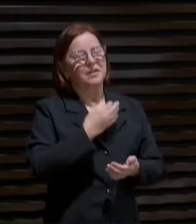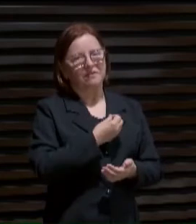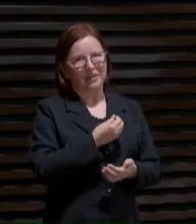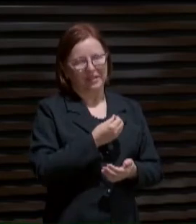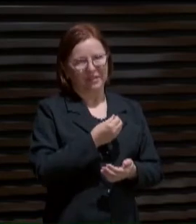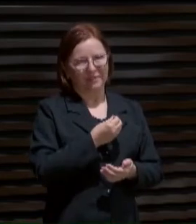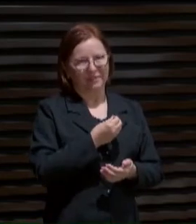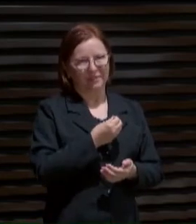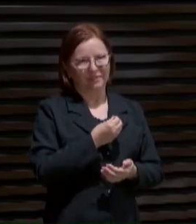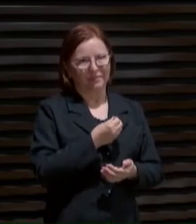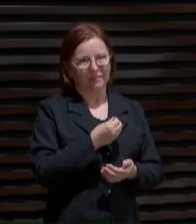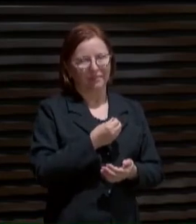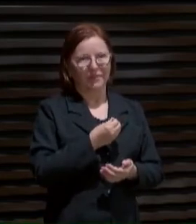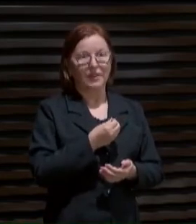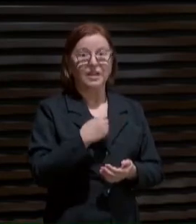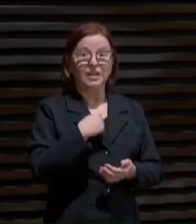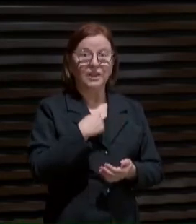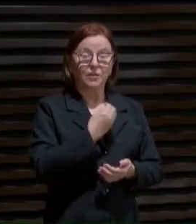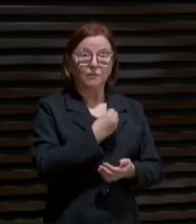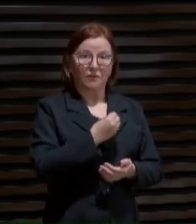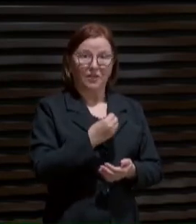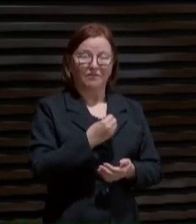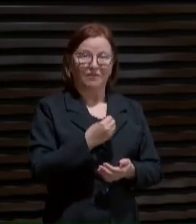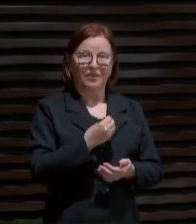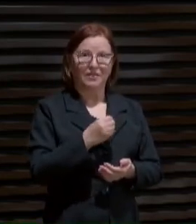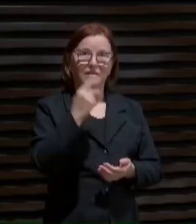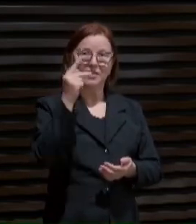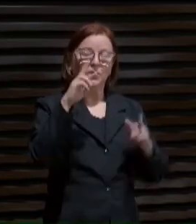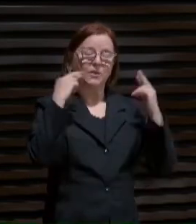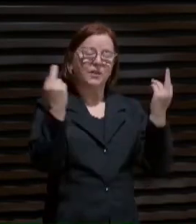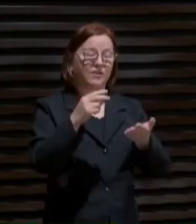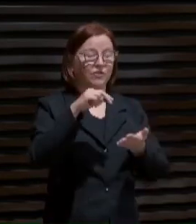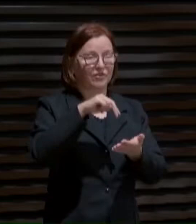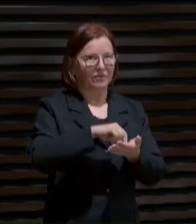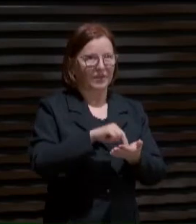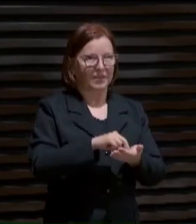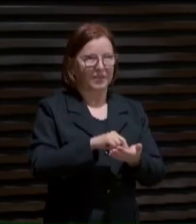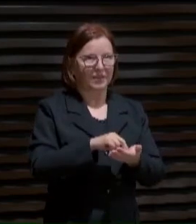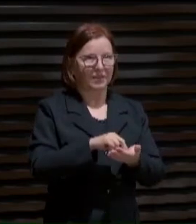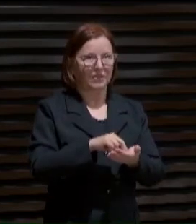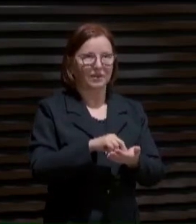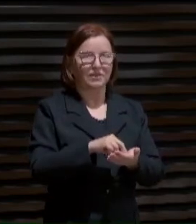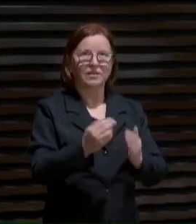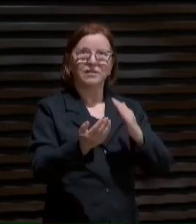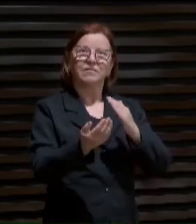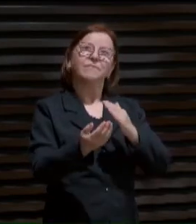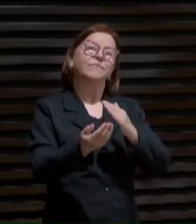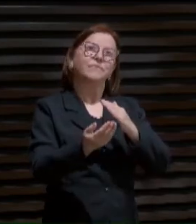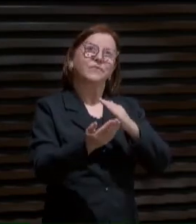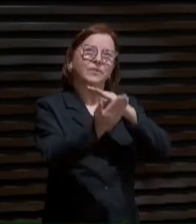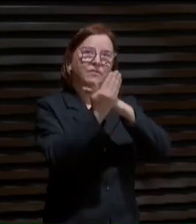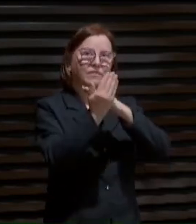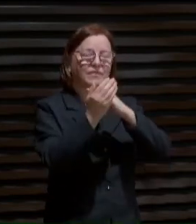Reino inabalável de verdade onde eu sou sustentado pelo senhor mas podemos viver de